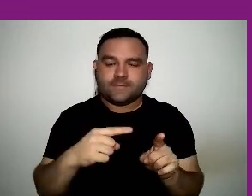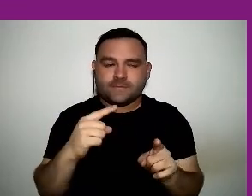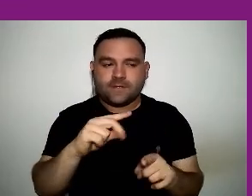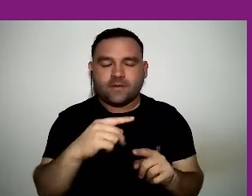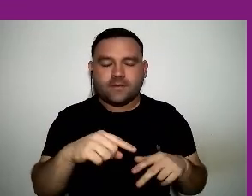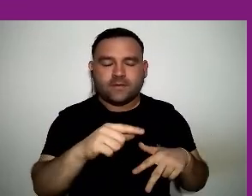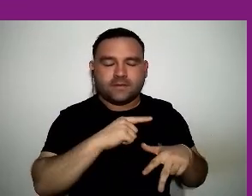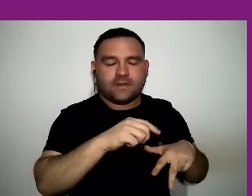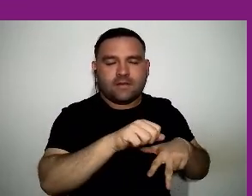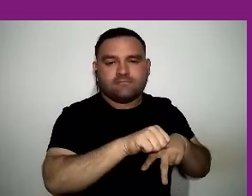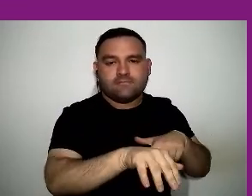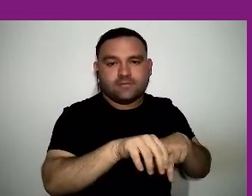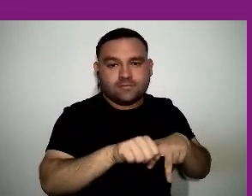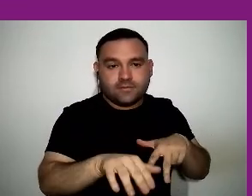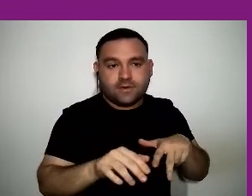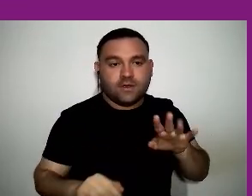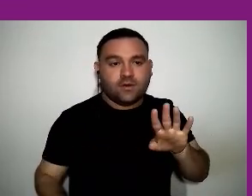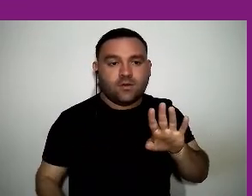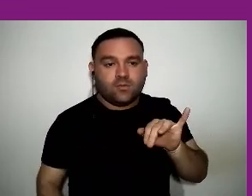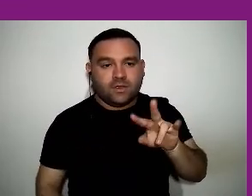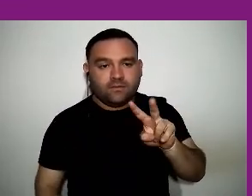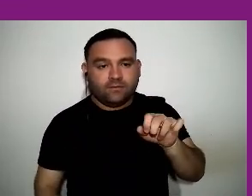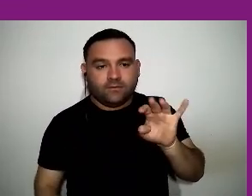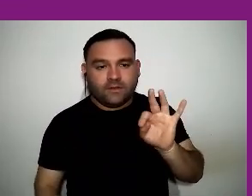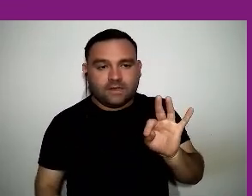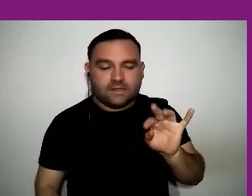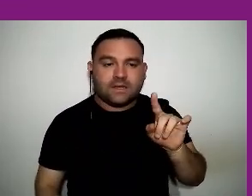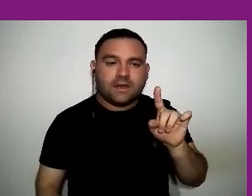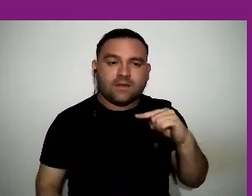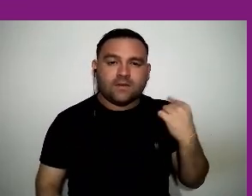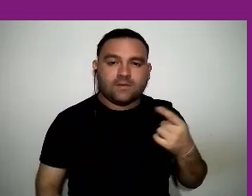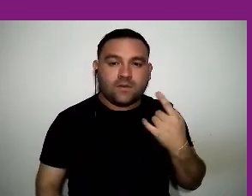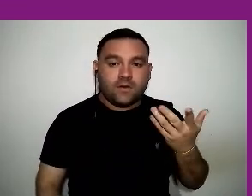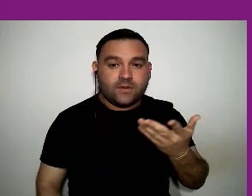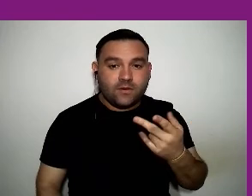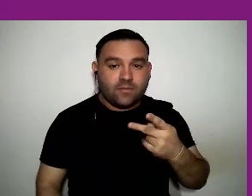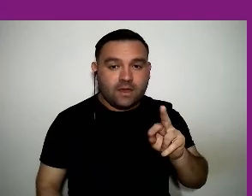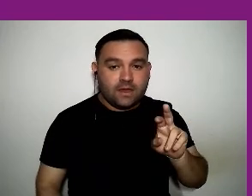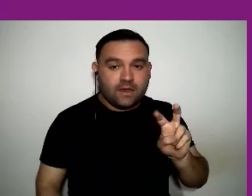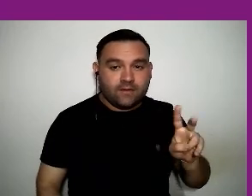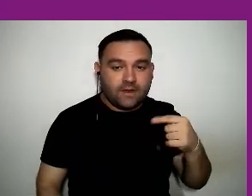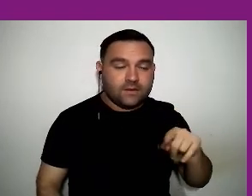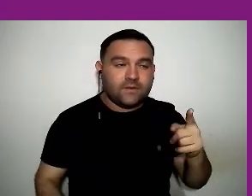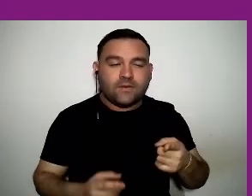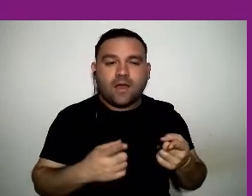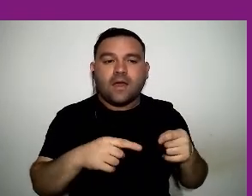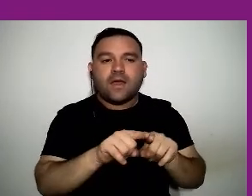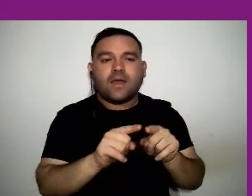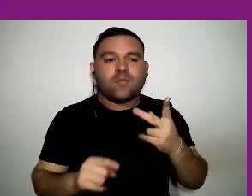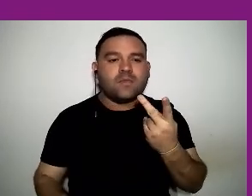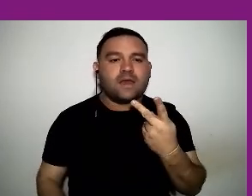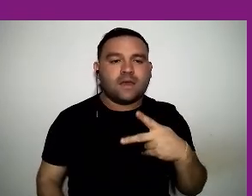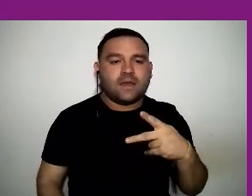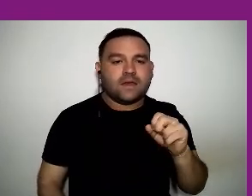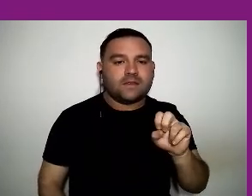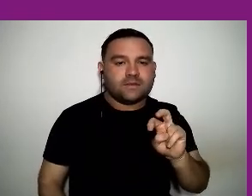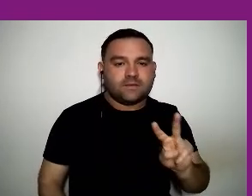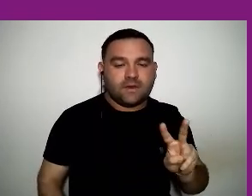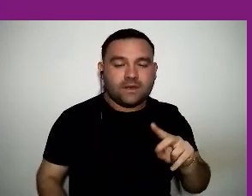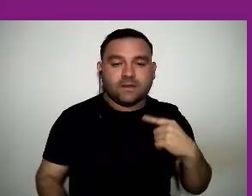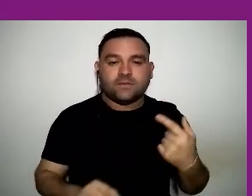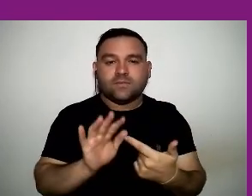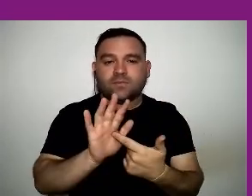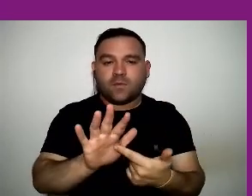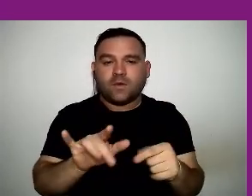também com o Bivent, que é um modo que nós ajustamos como a PRV, associado à PSV. Aqui nós